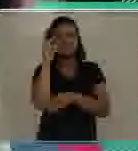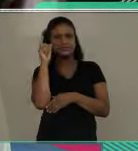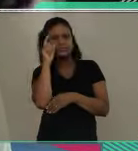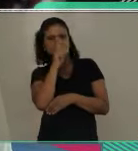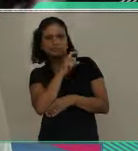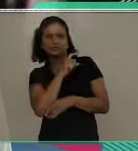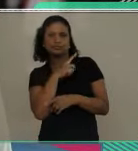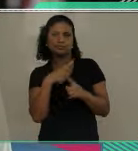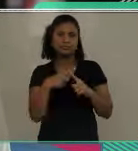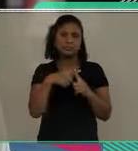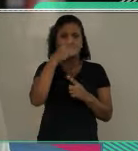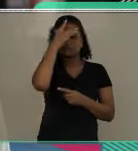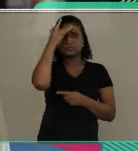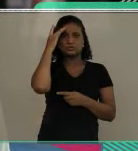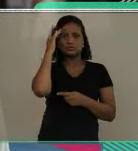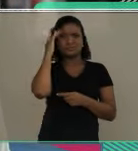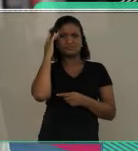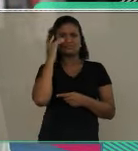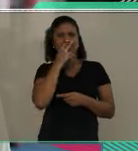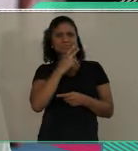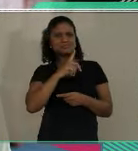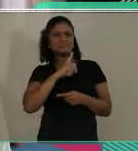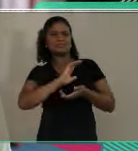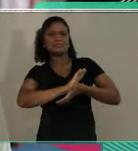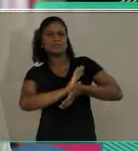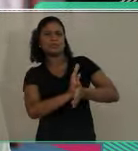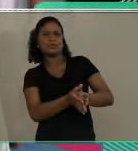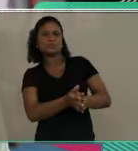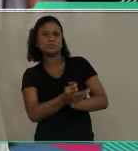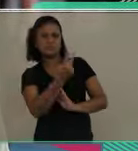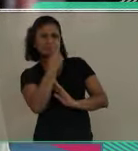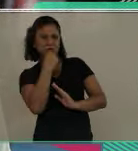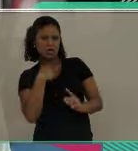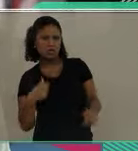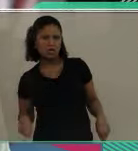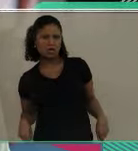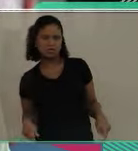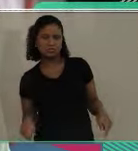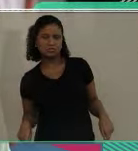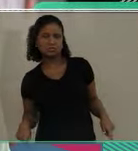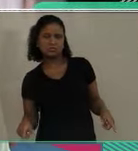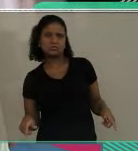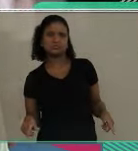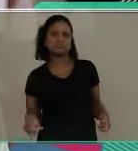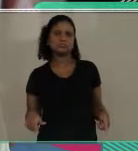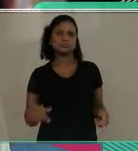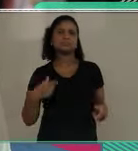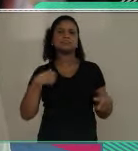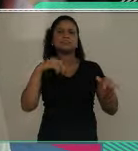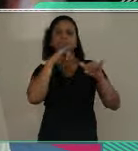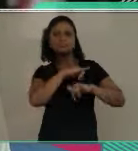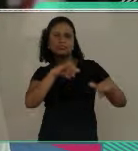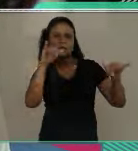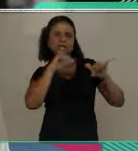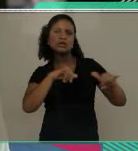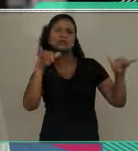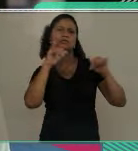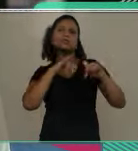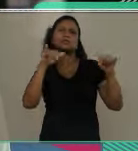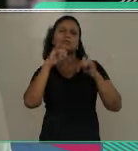foi um pouco difícil porque as pessoas ficavam com preconceito me vendo como cadeirantes acho que